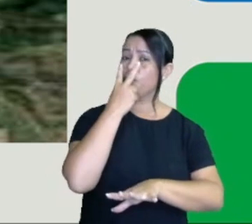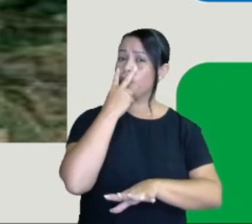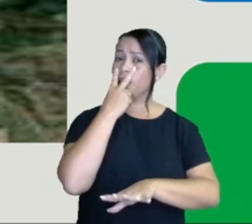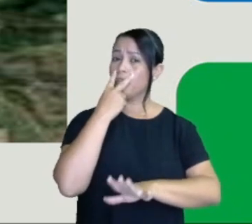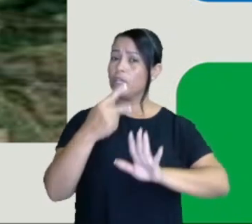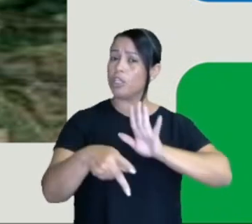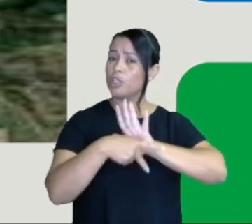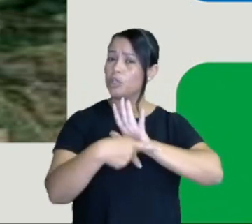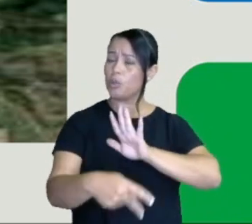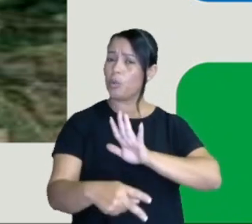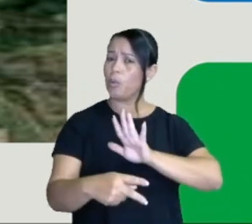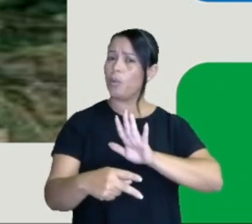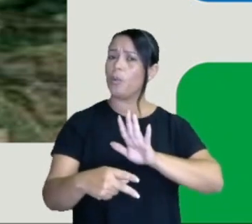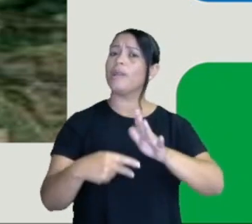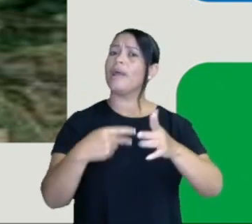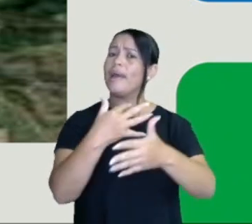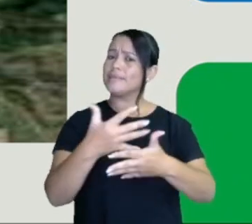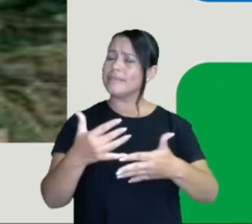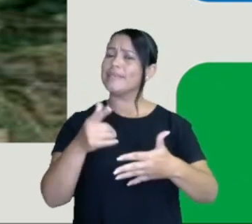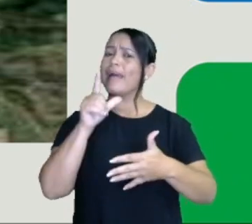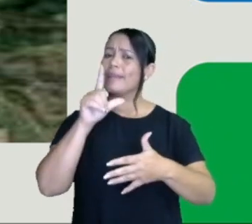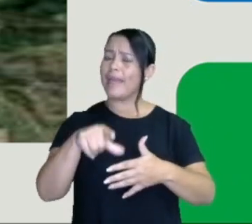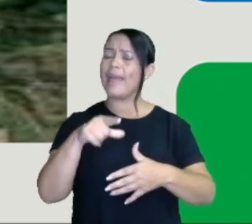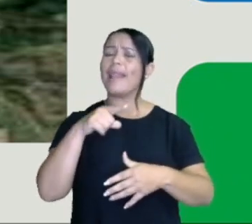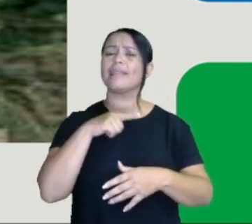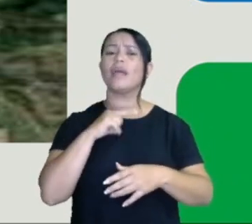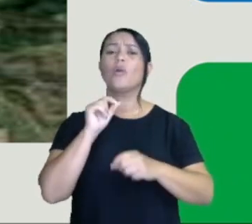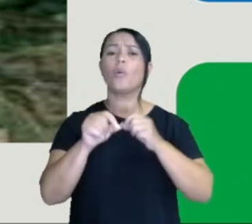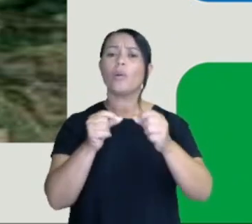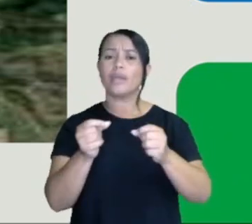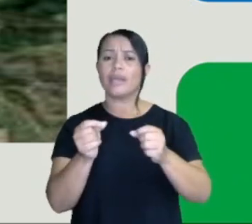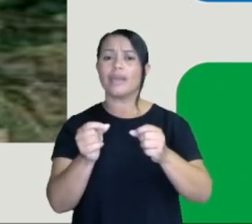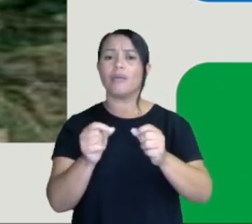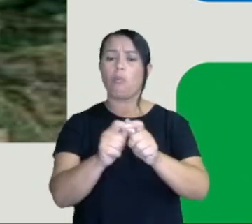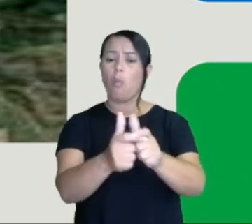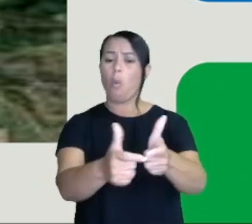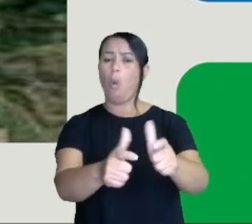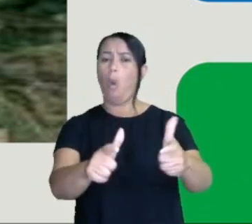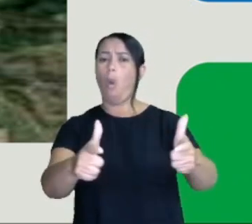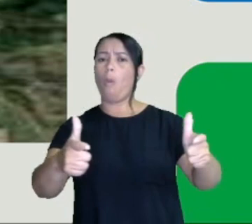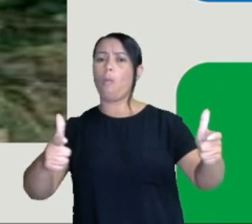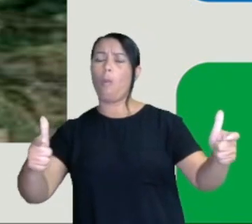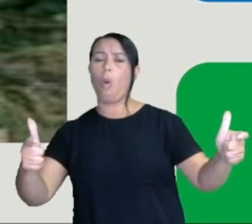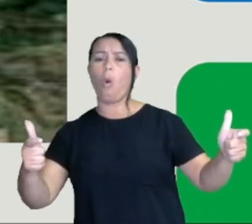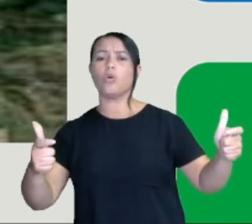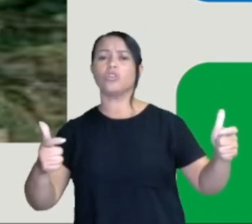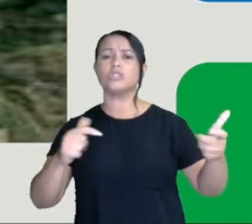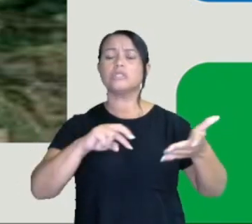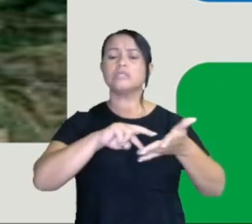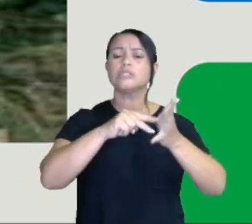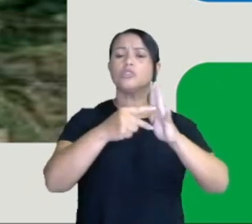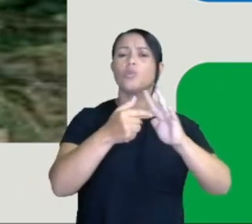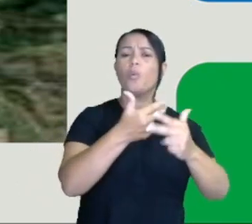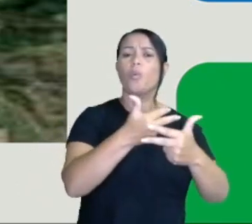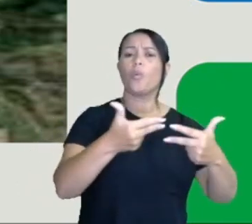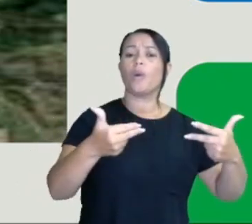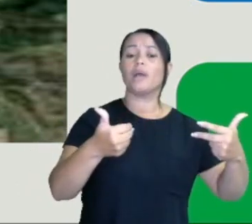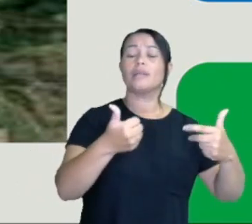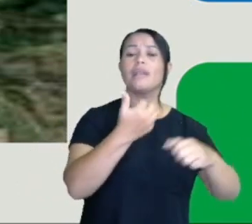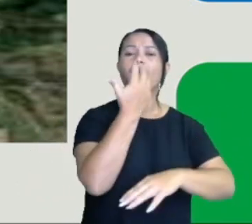Santo Antão como um todo, ela é composta de uma vasta área de elementos naturais, grande área